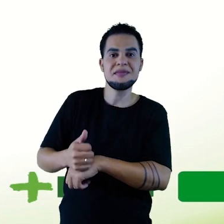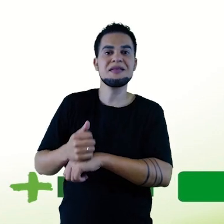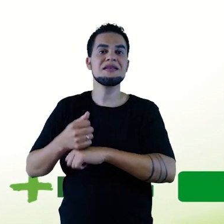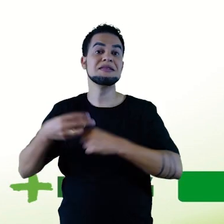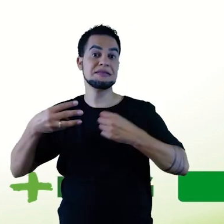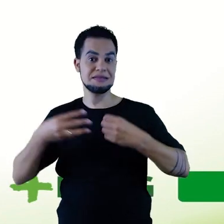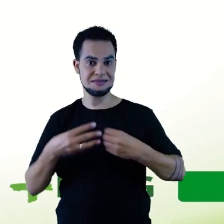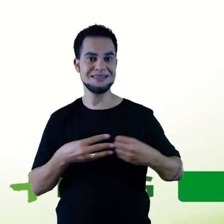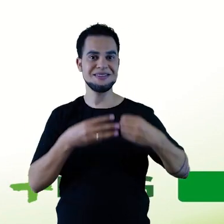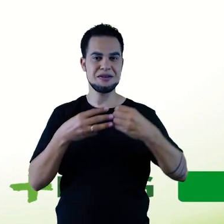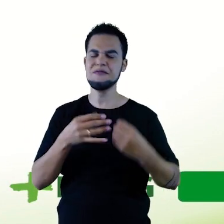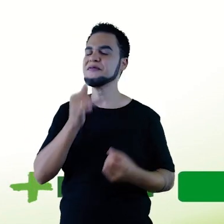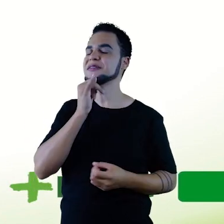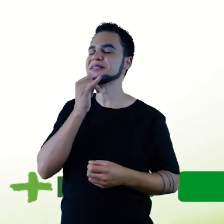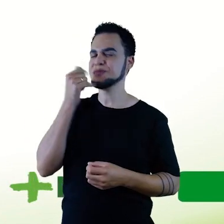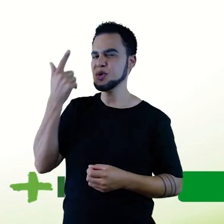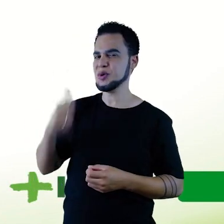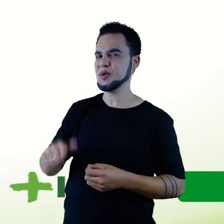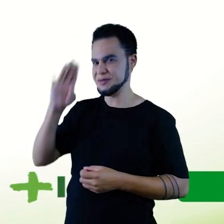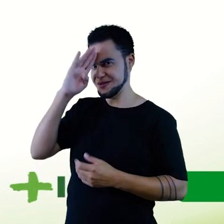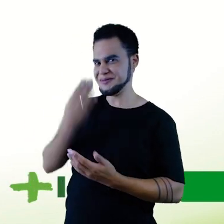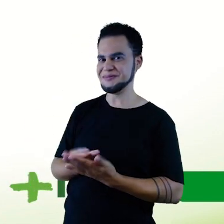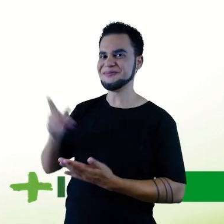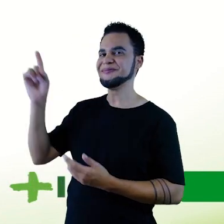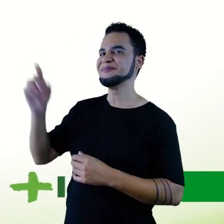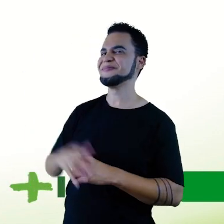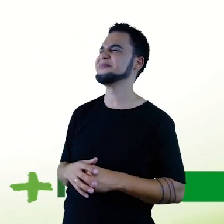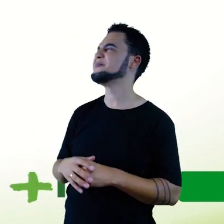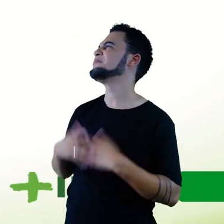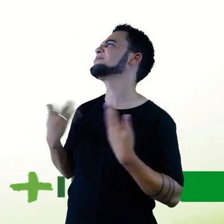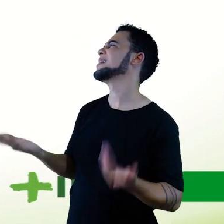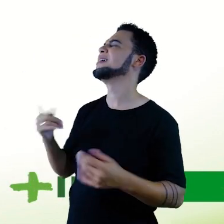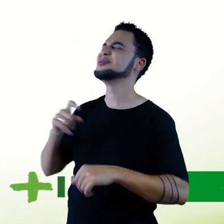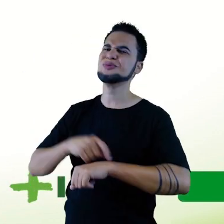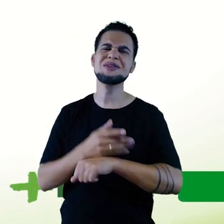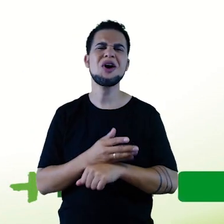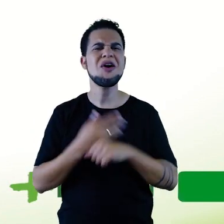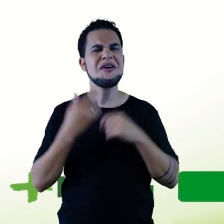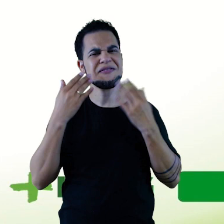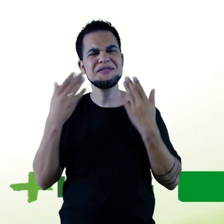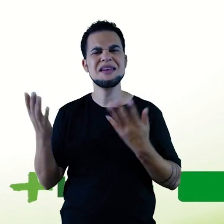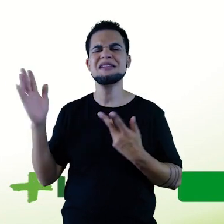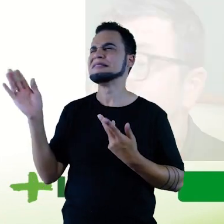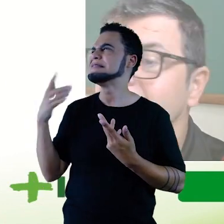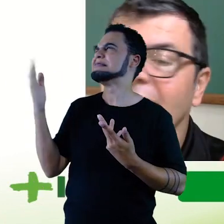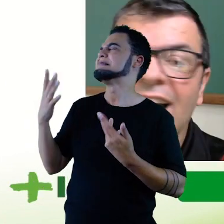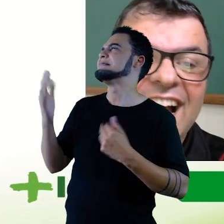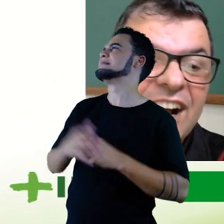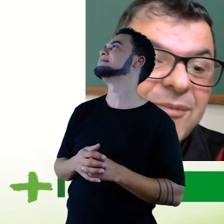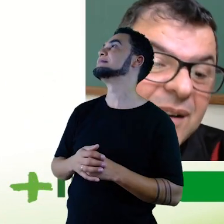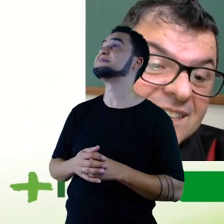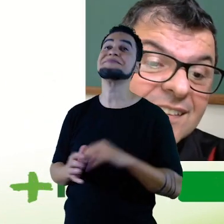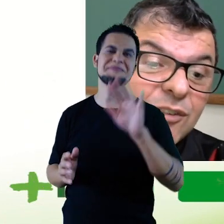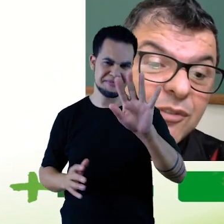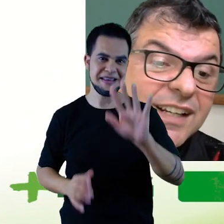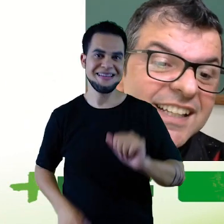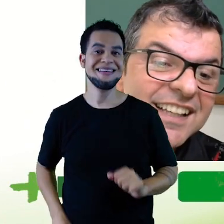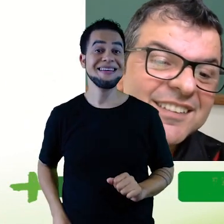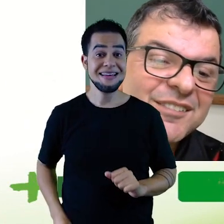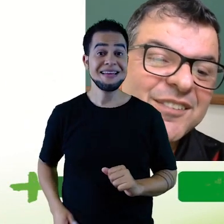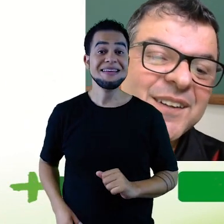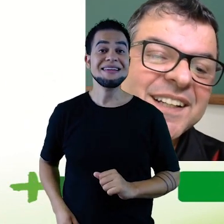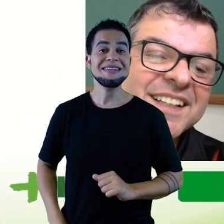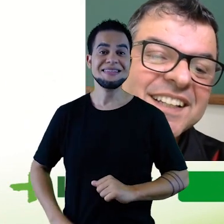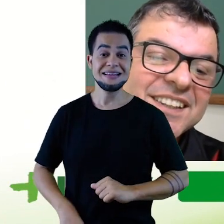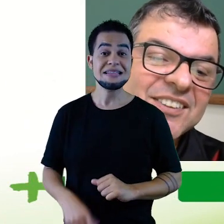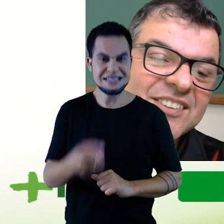célula. Então vamos ver mais uns exemplos para você acreditar. Ô, professor, toda hora você fica na frente. Vocês estão vendo aqui